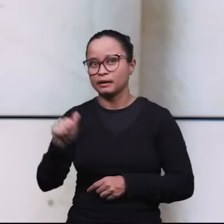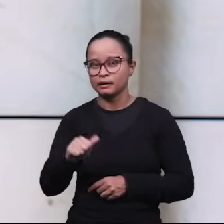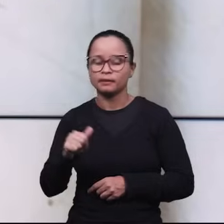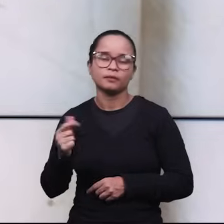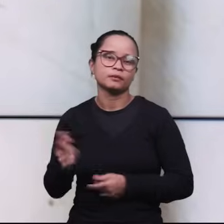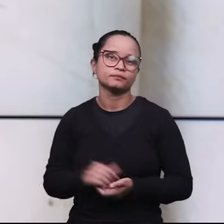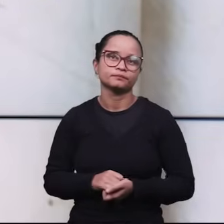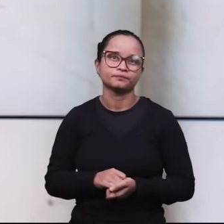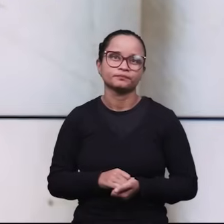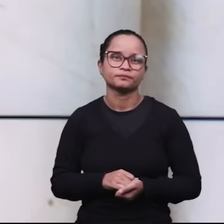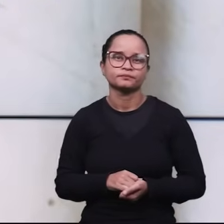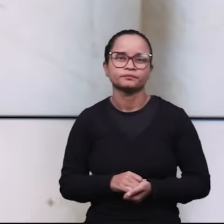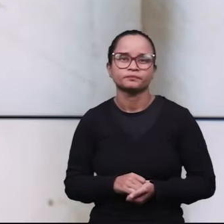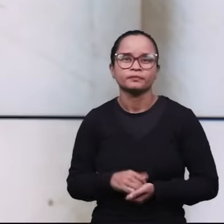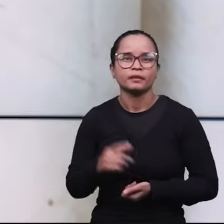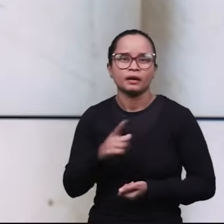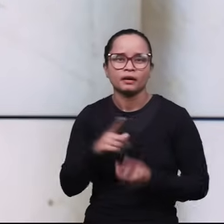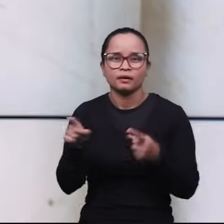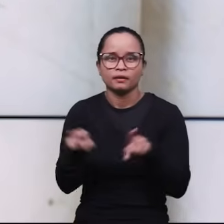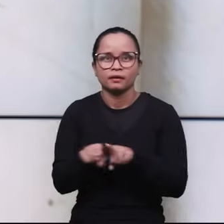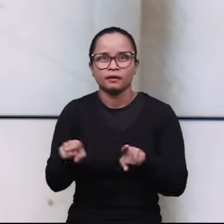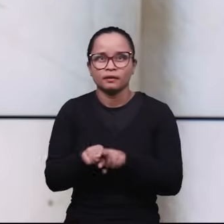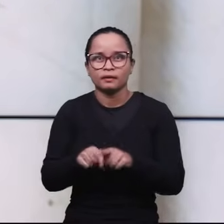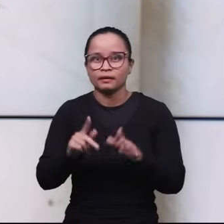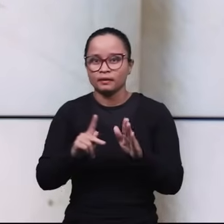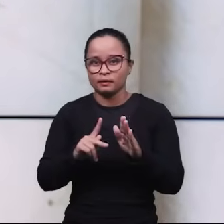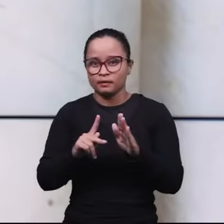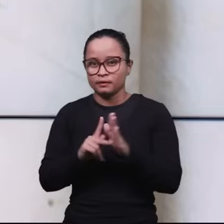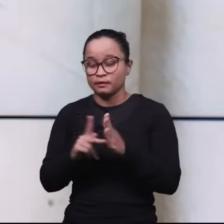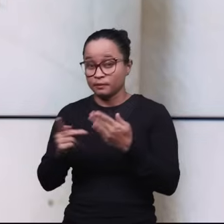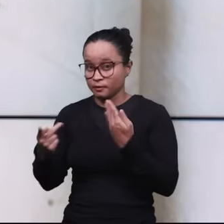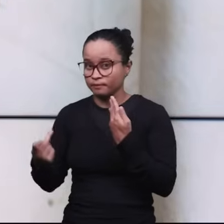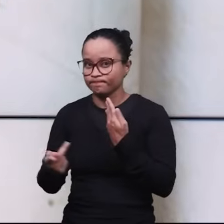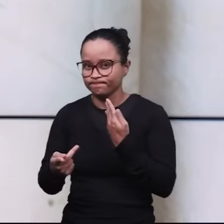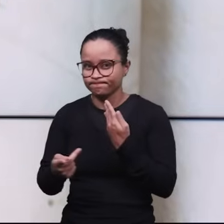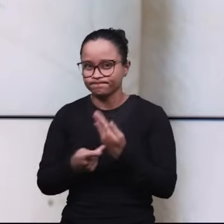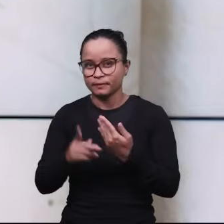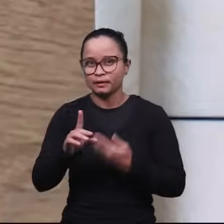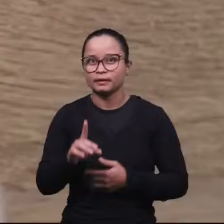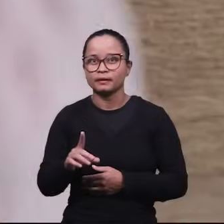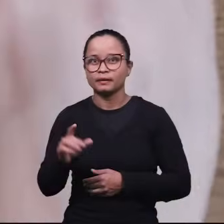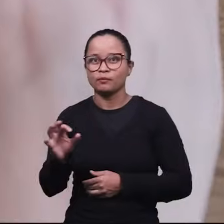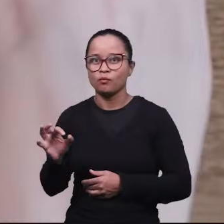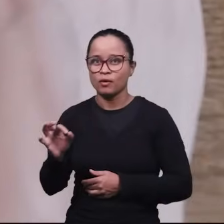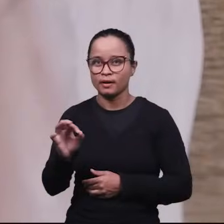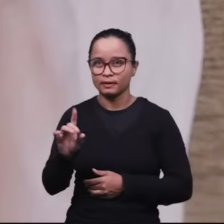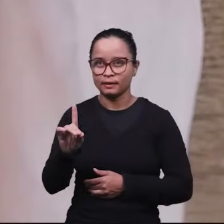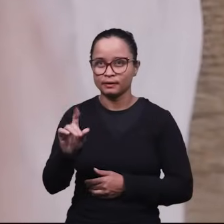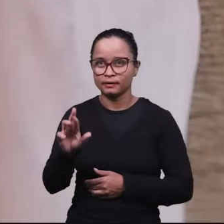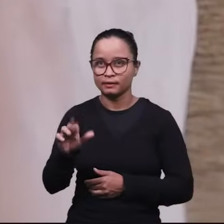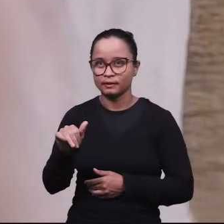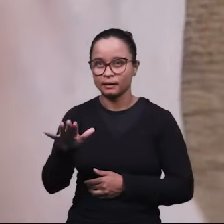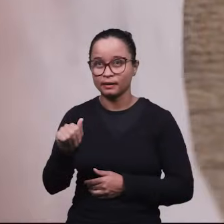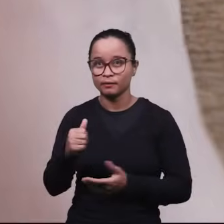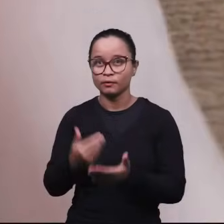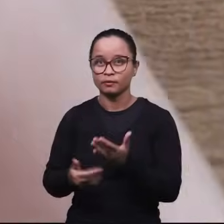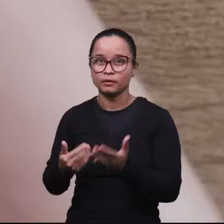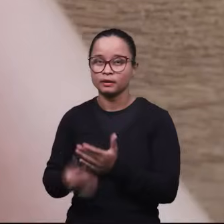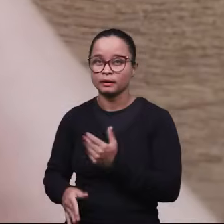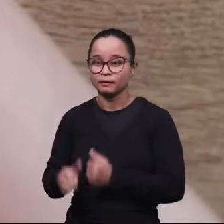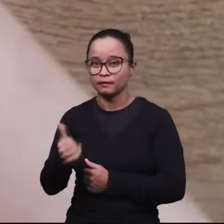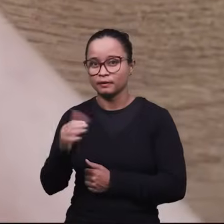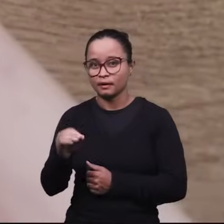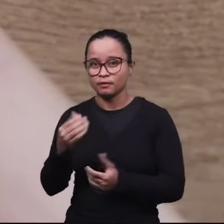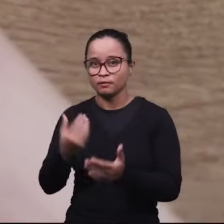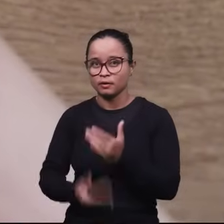aquela da parábola da dracma perdida. A mulher que tinha 10 dracmas perdeu uma.